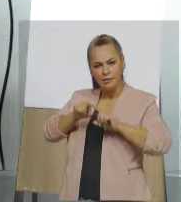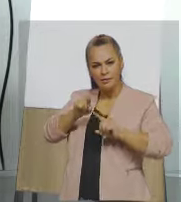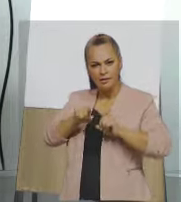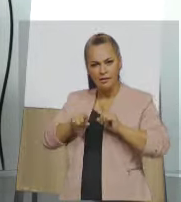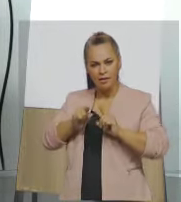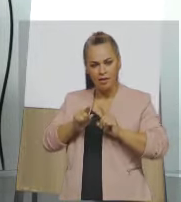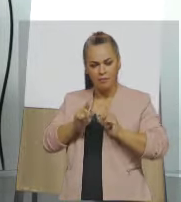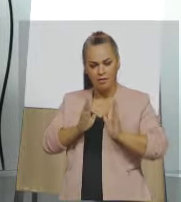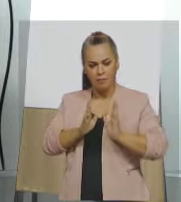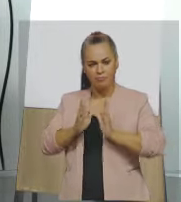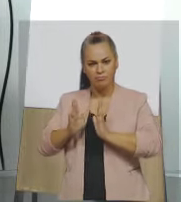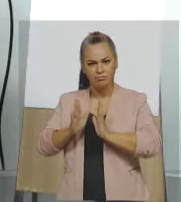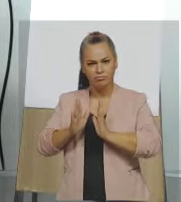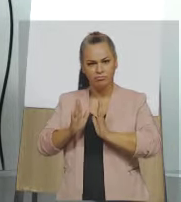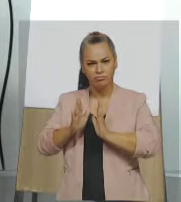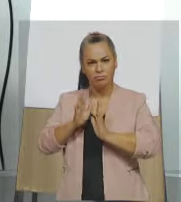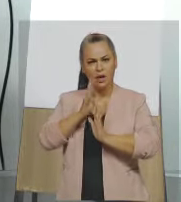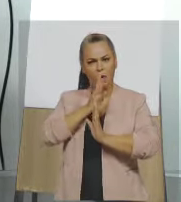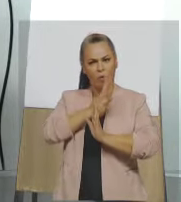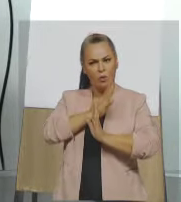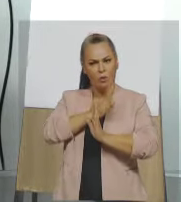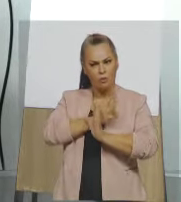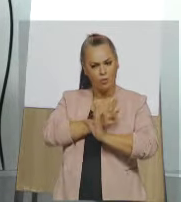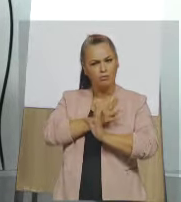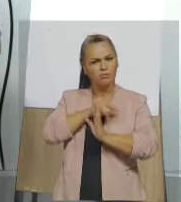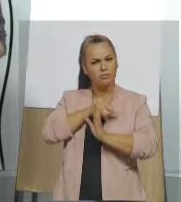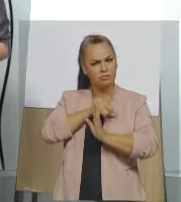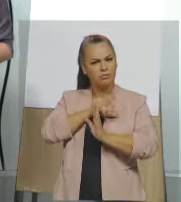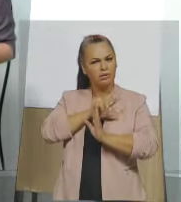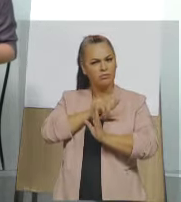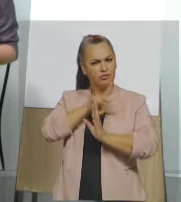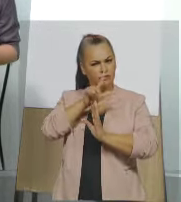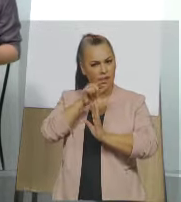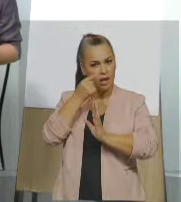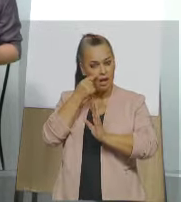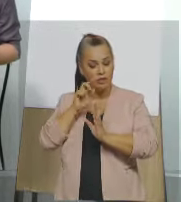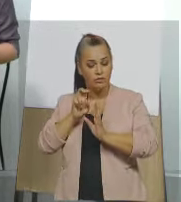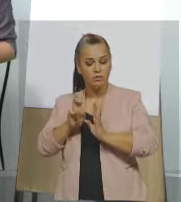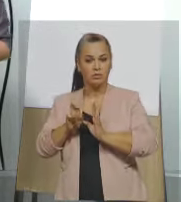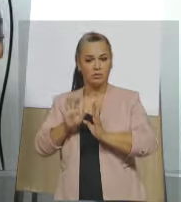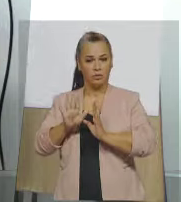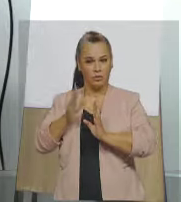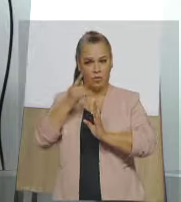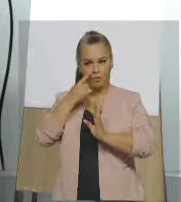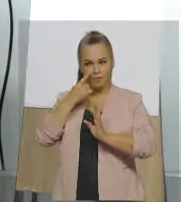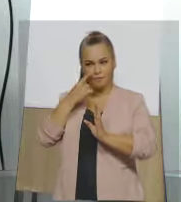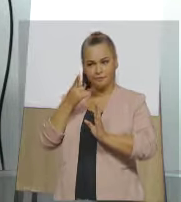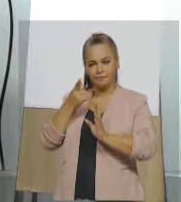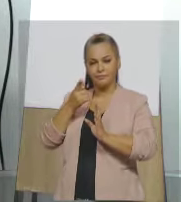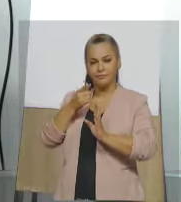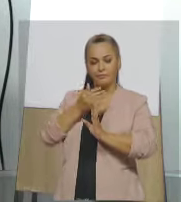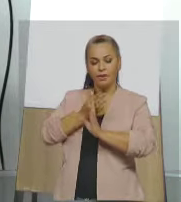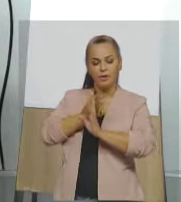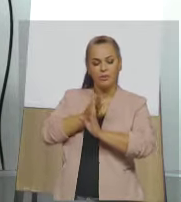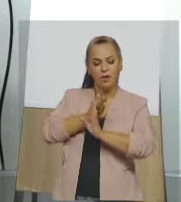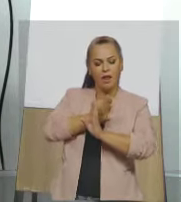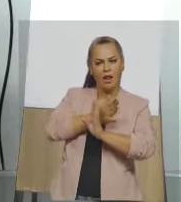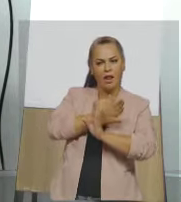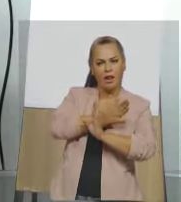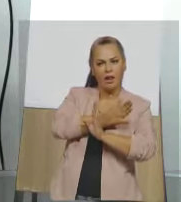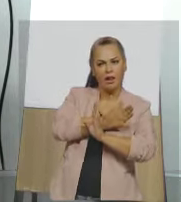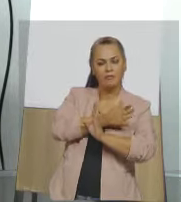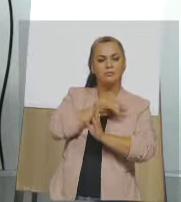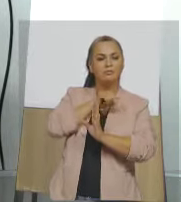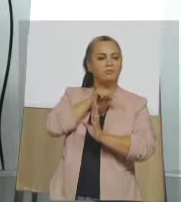está diferente nas atividades, né? Você vai perceber que todas as atividades de todas as 4 semanas do